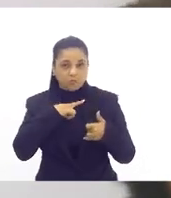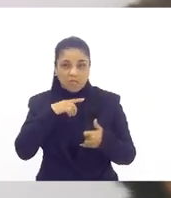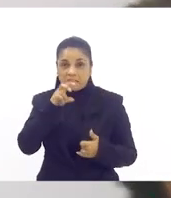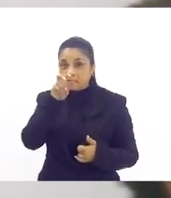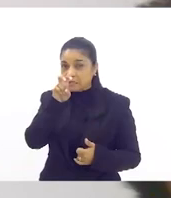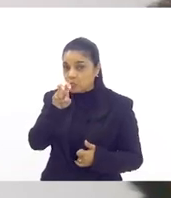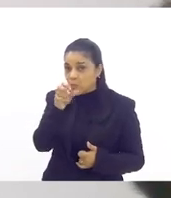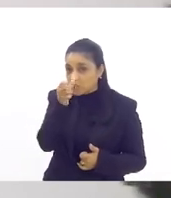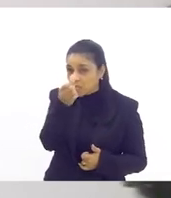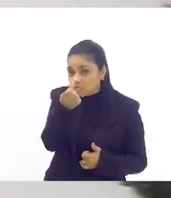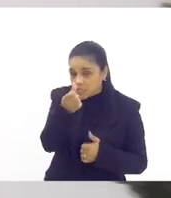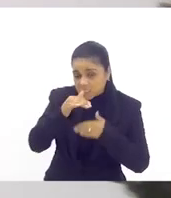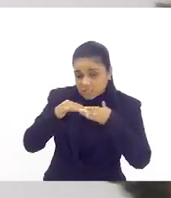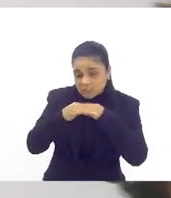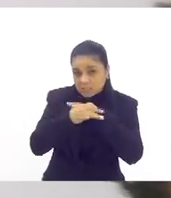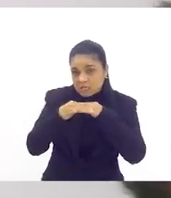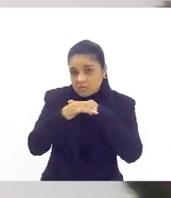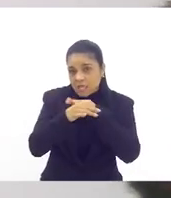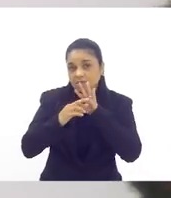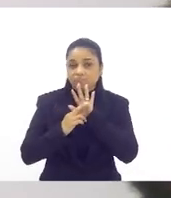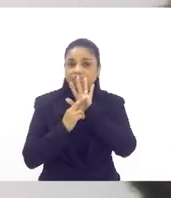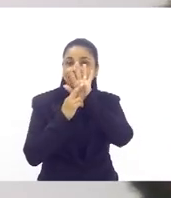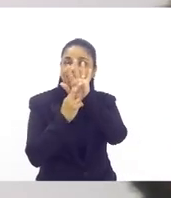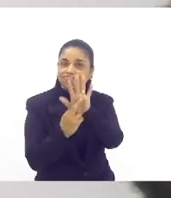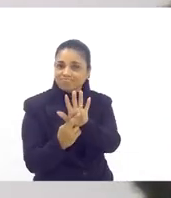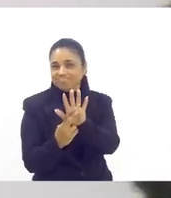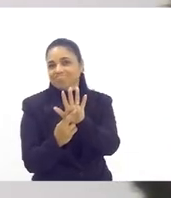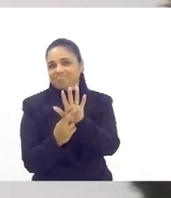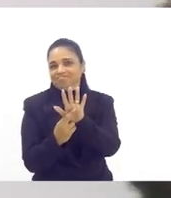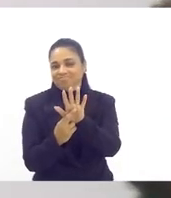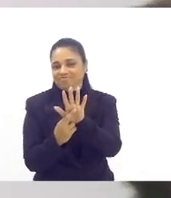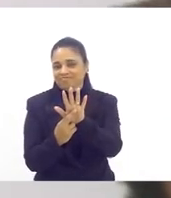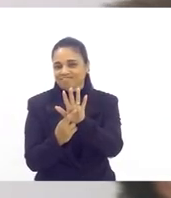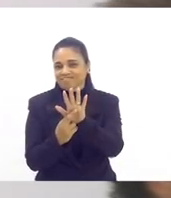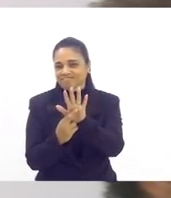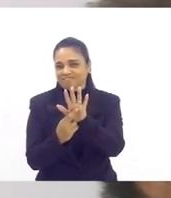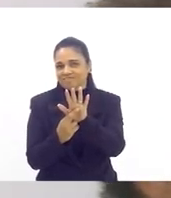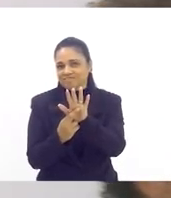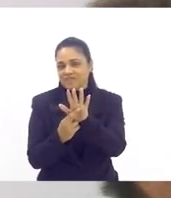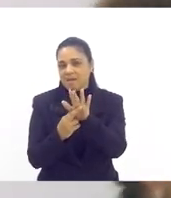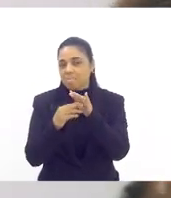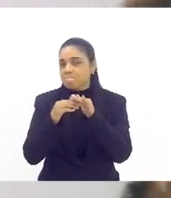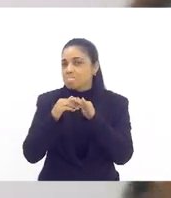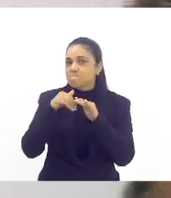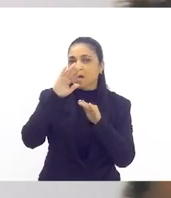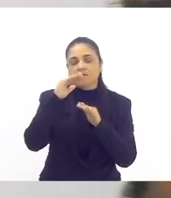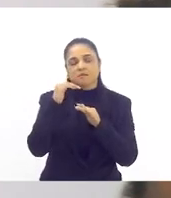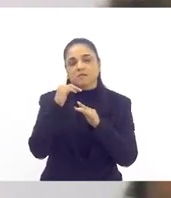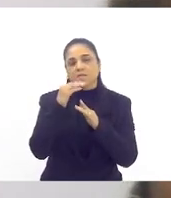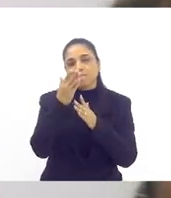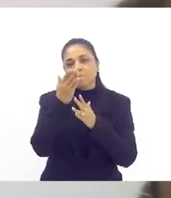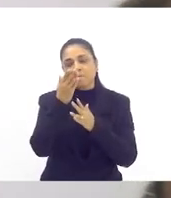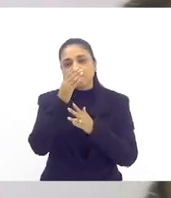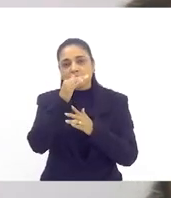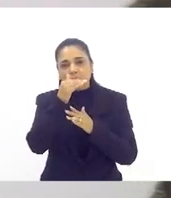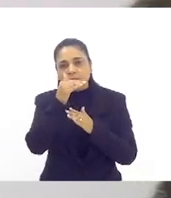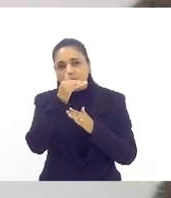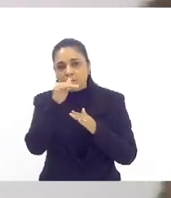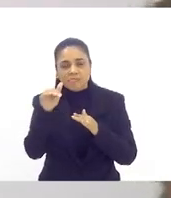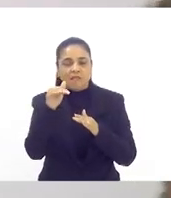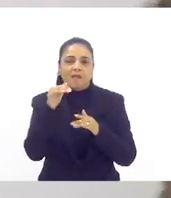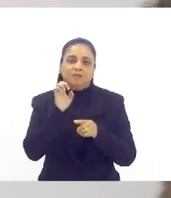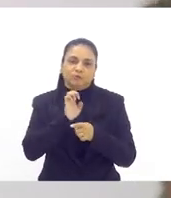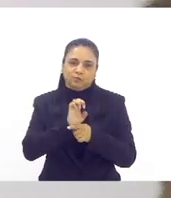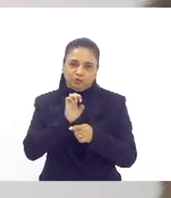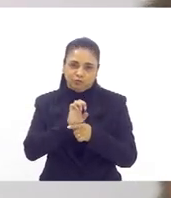56 cidades representadas é mais da metade do Estado representada nessas